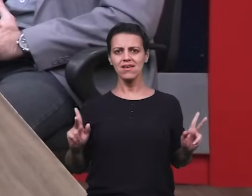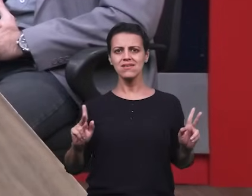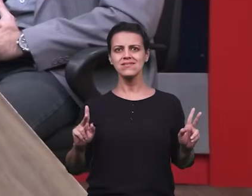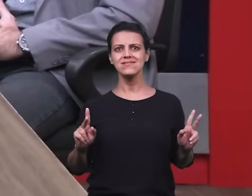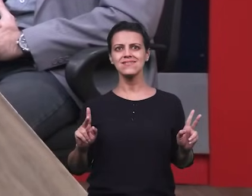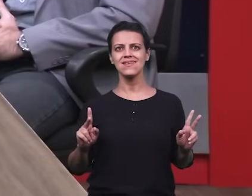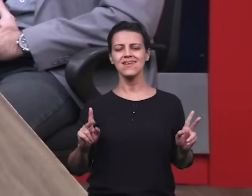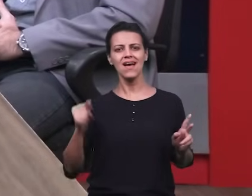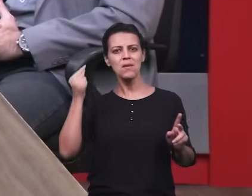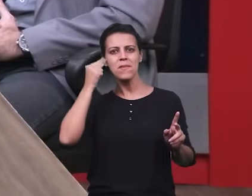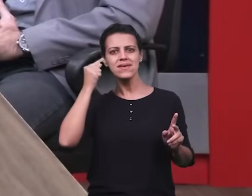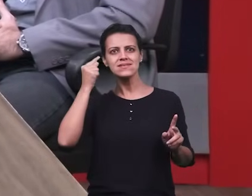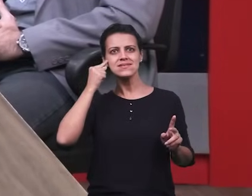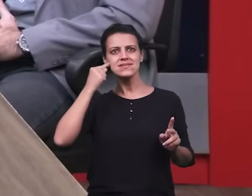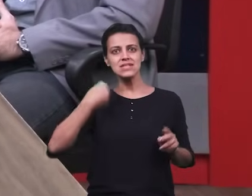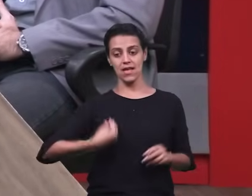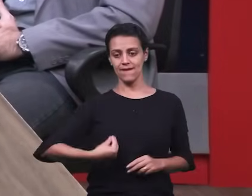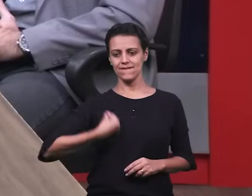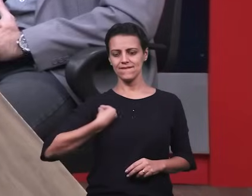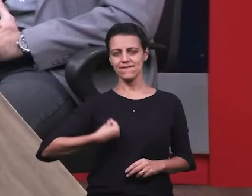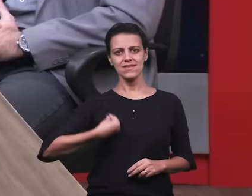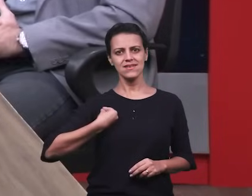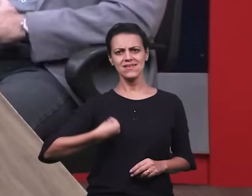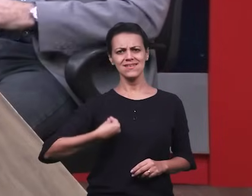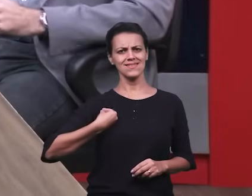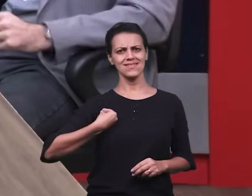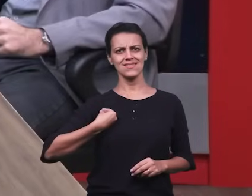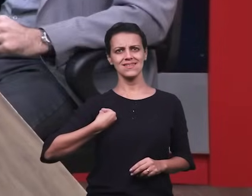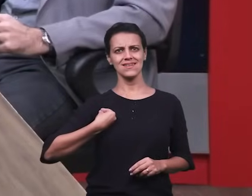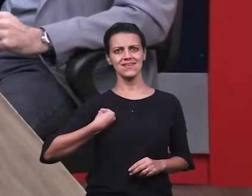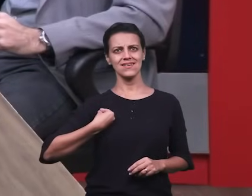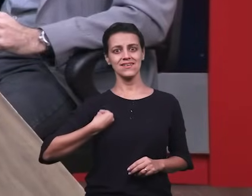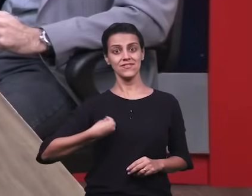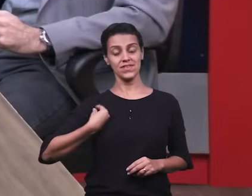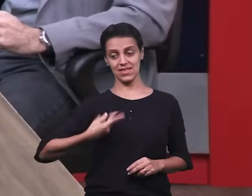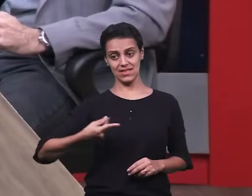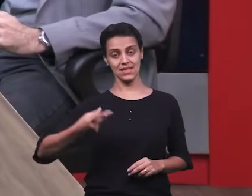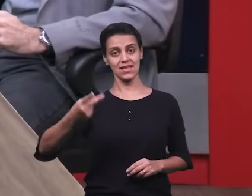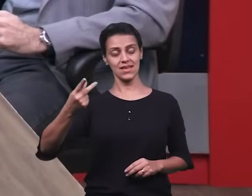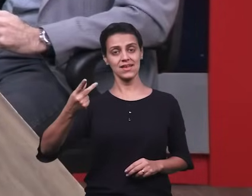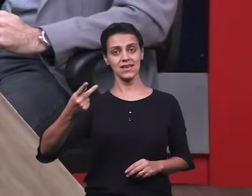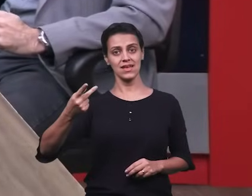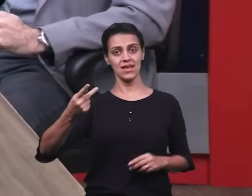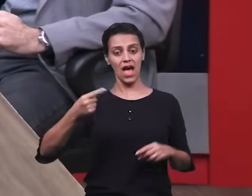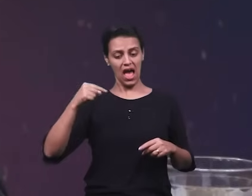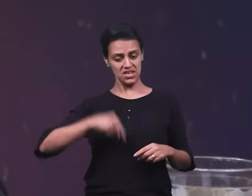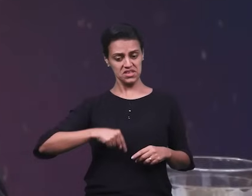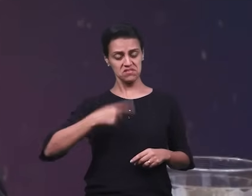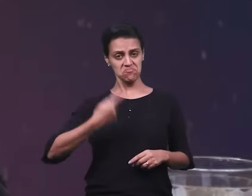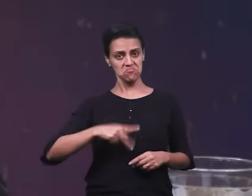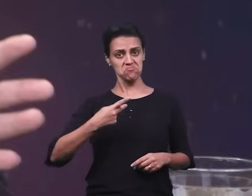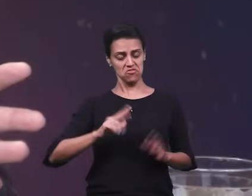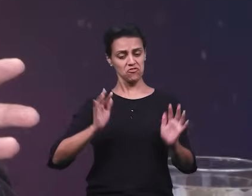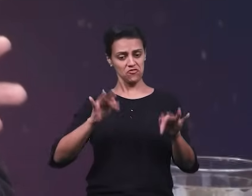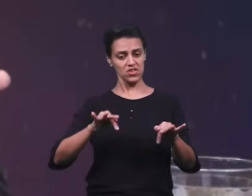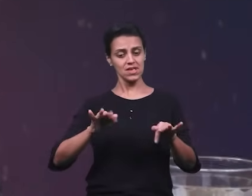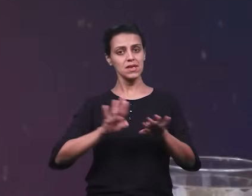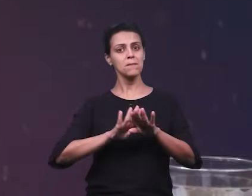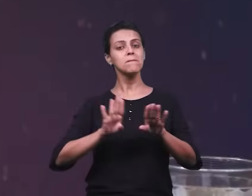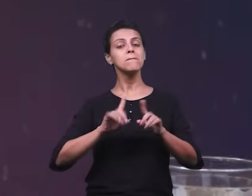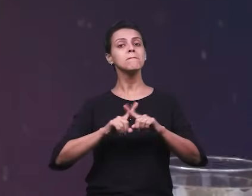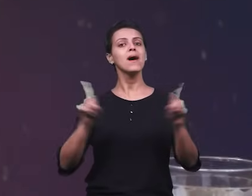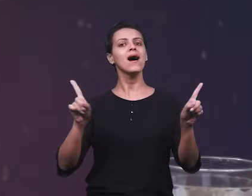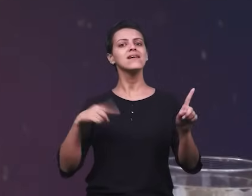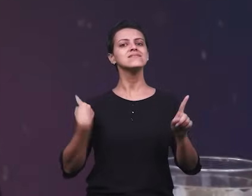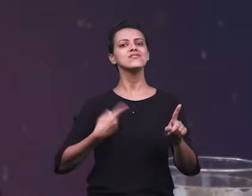que há uma vida a herdar, a vida do corpo ela vai passar, mas quando, apesar de sermos